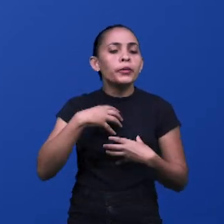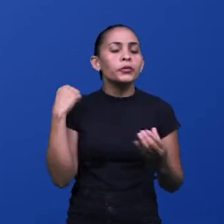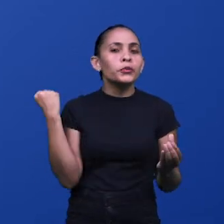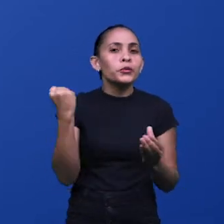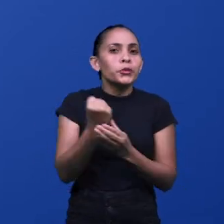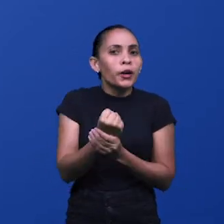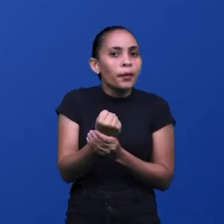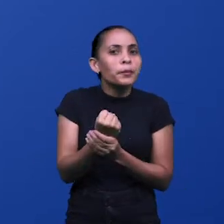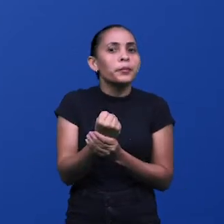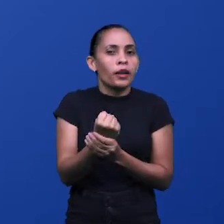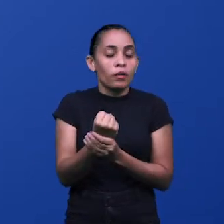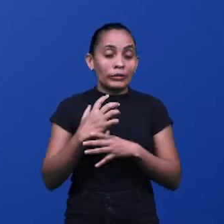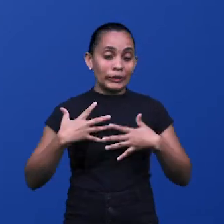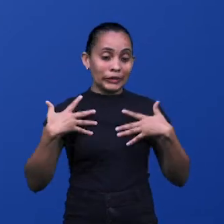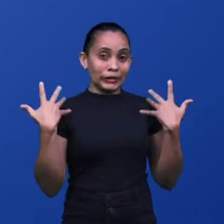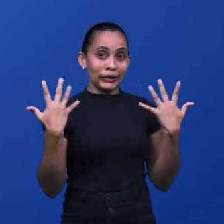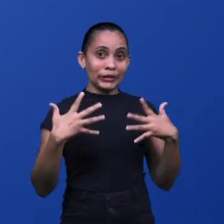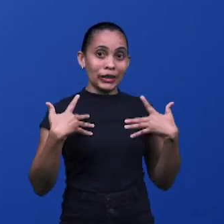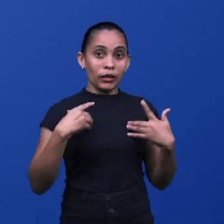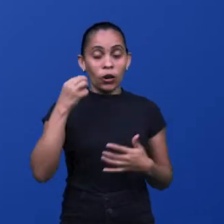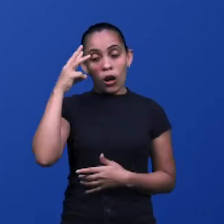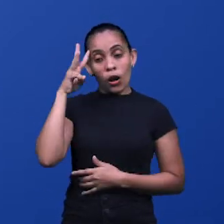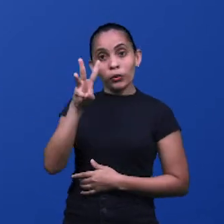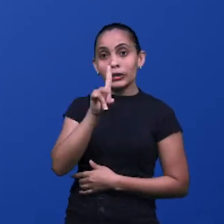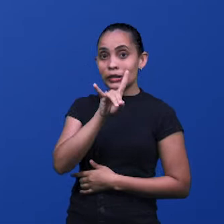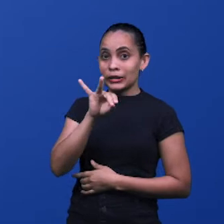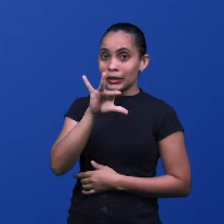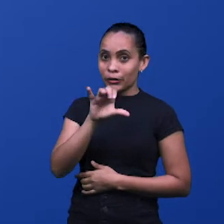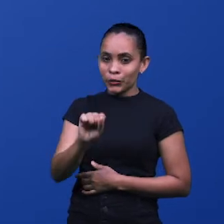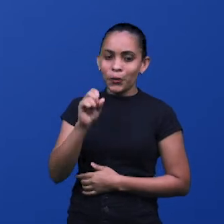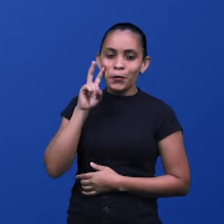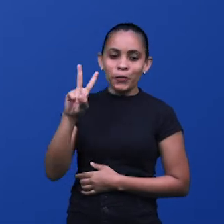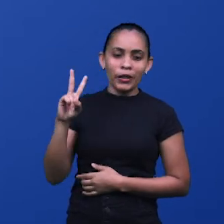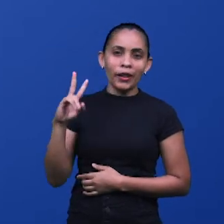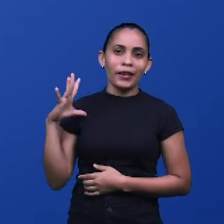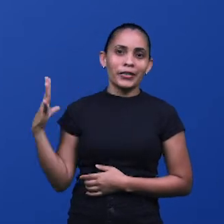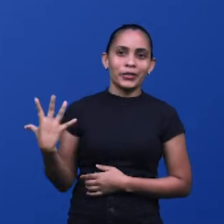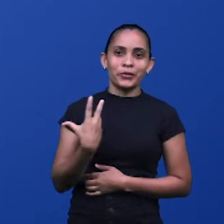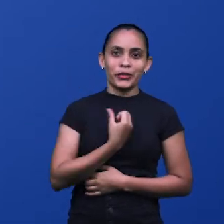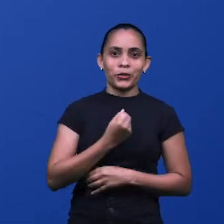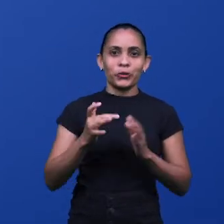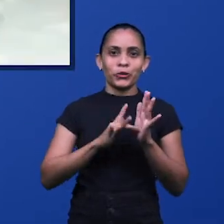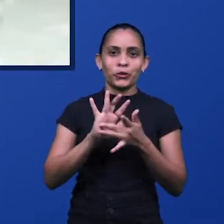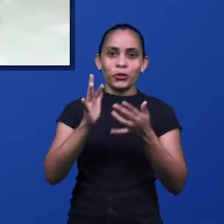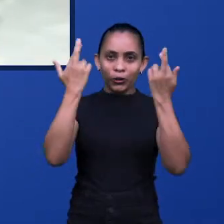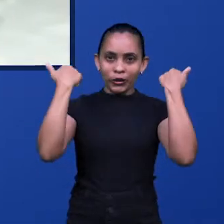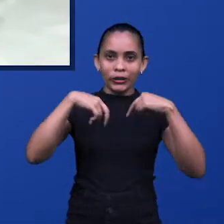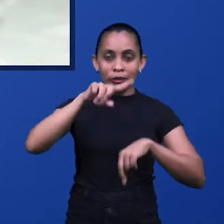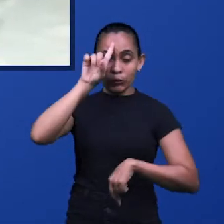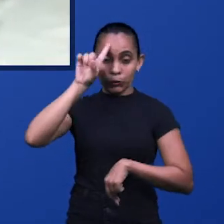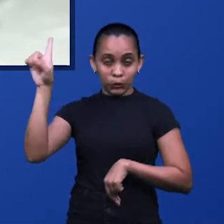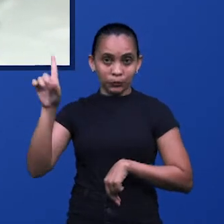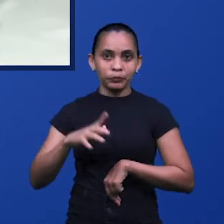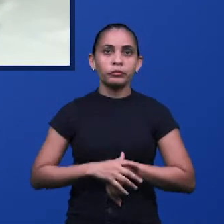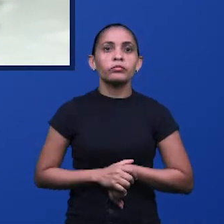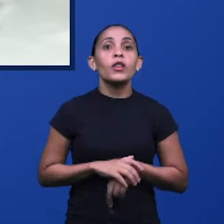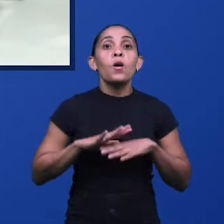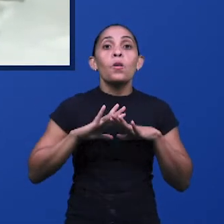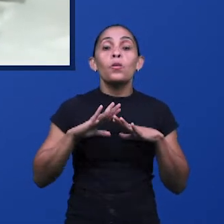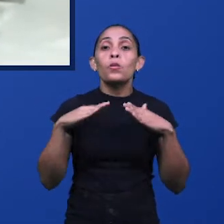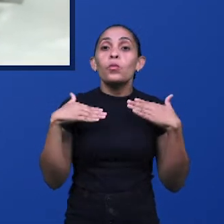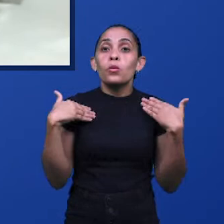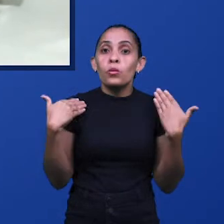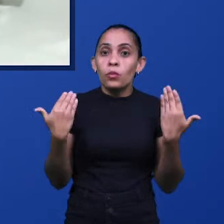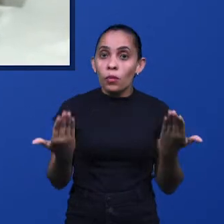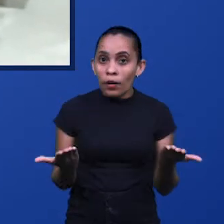Abraão? Abraão se alegrou em ver o terceiro dia, ou seja, a salvação no Cordeiro de Deus. Qual